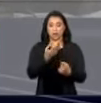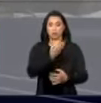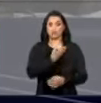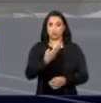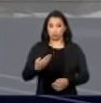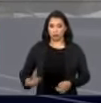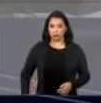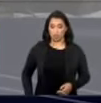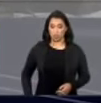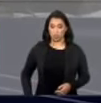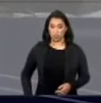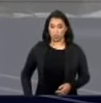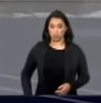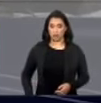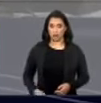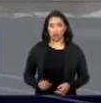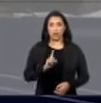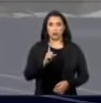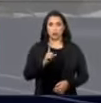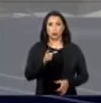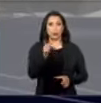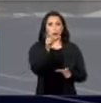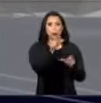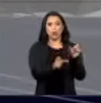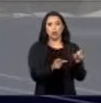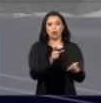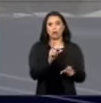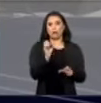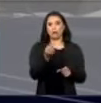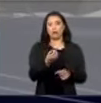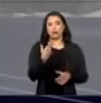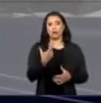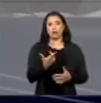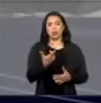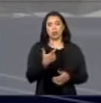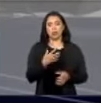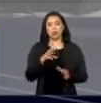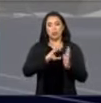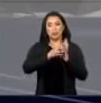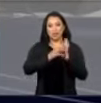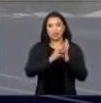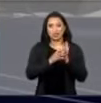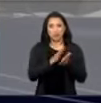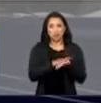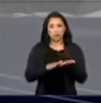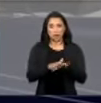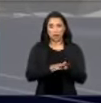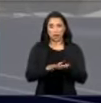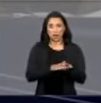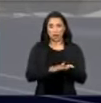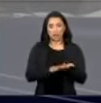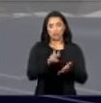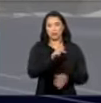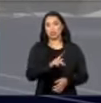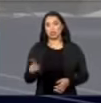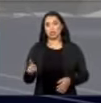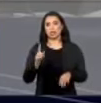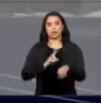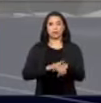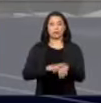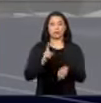objetivos são da República, não são de qualquer governo, seja ele qual for, seja quem estiver eleito para exercer